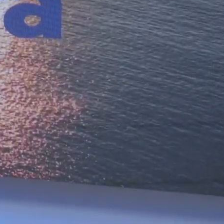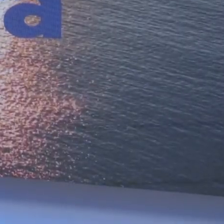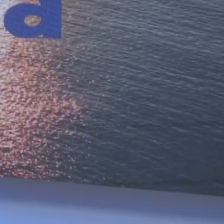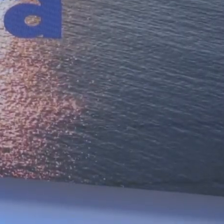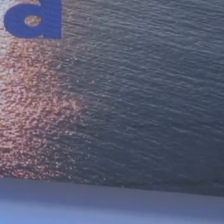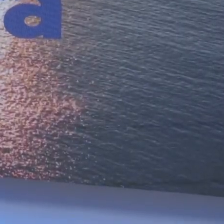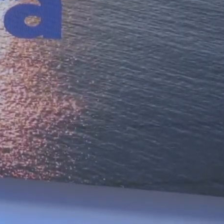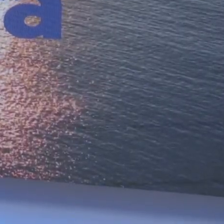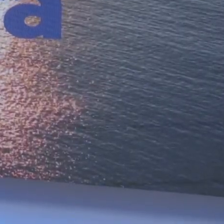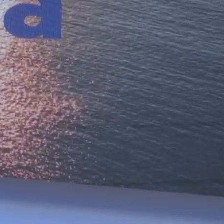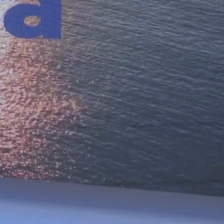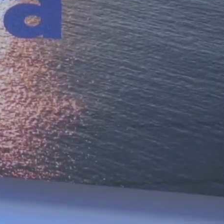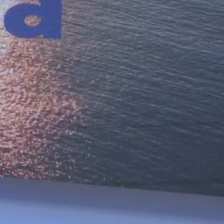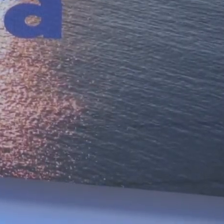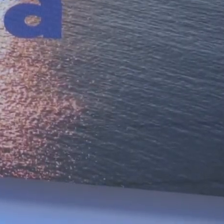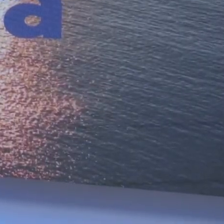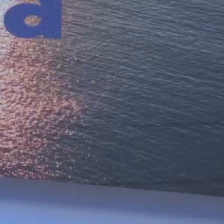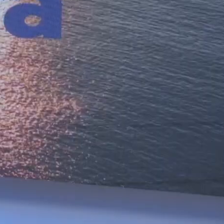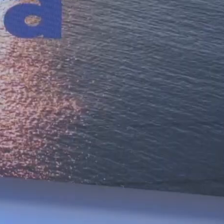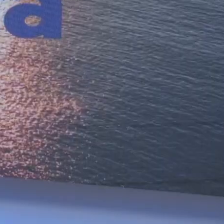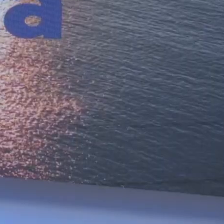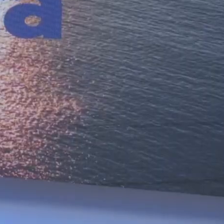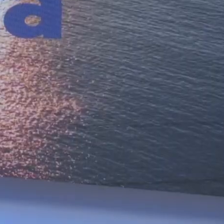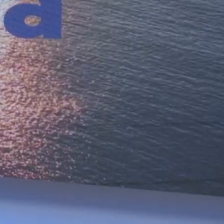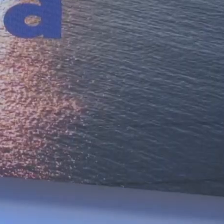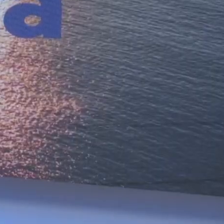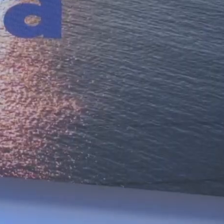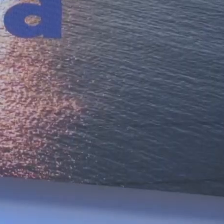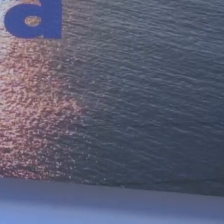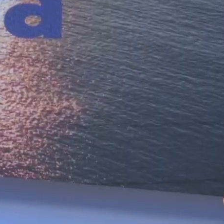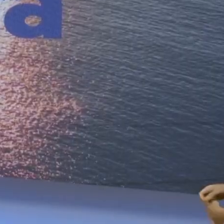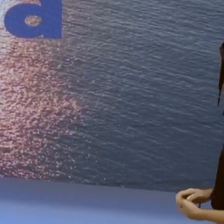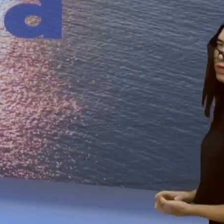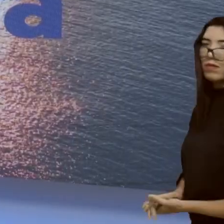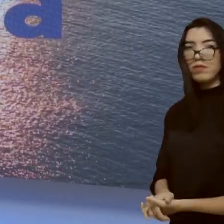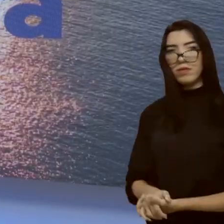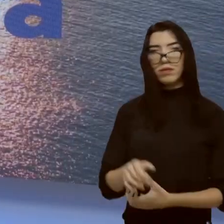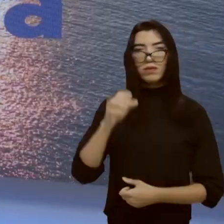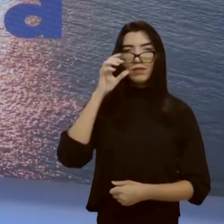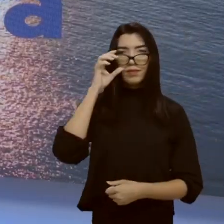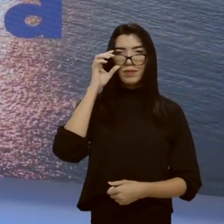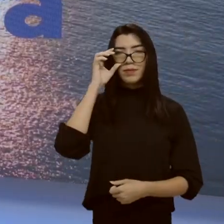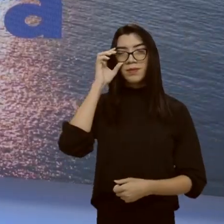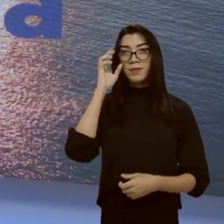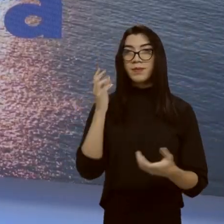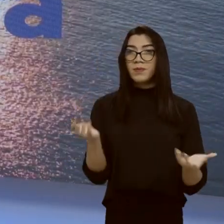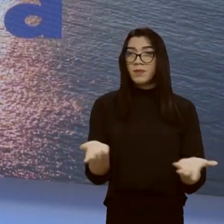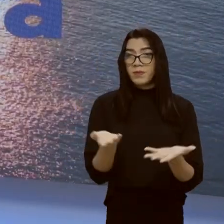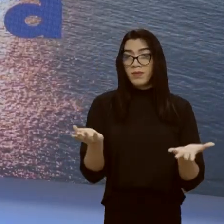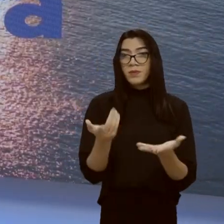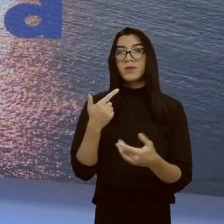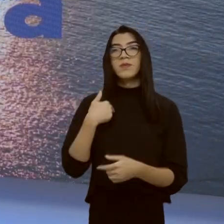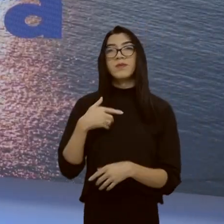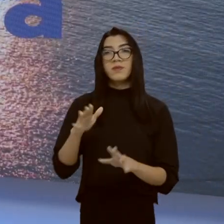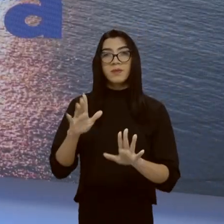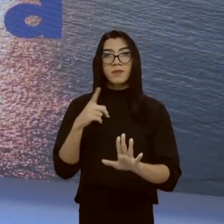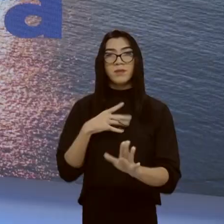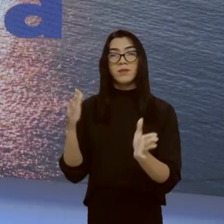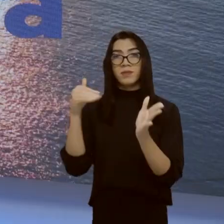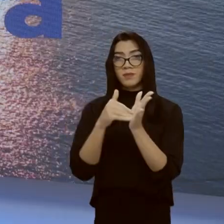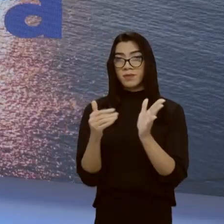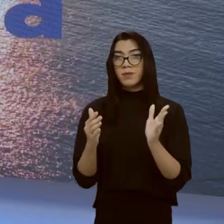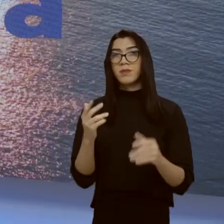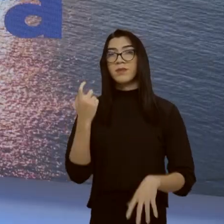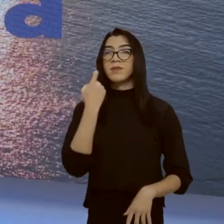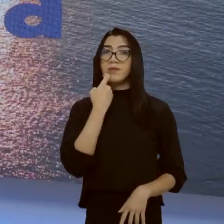entre os brasileiros, especialmente aquelas que surgem na região abdominal. E de hoje até sexta-feira, a gente exibe